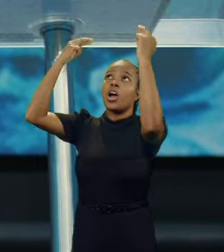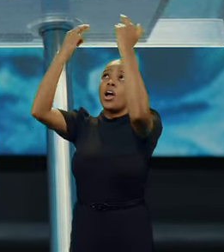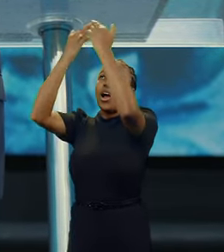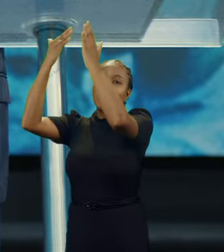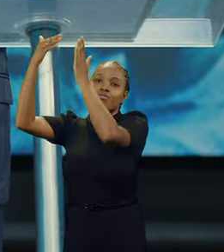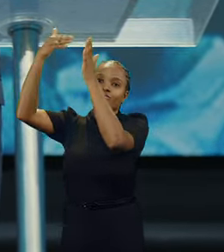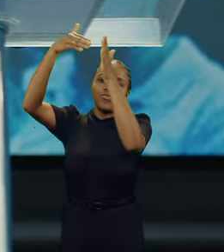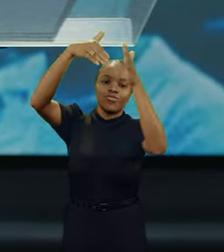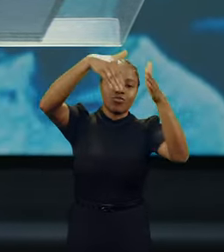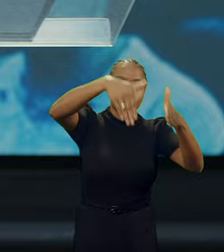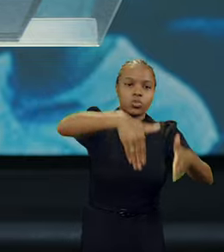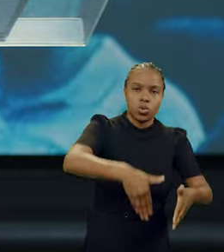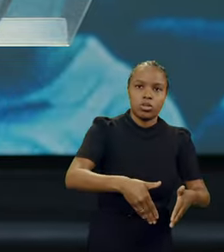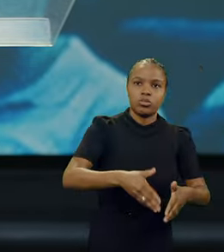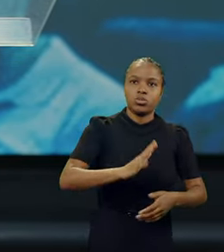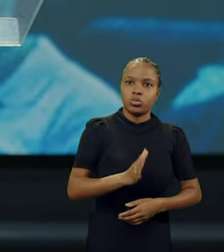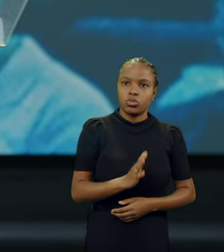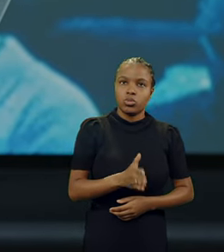céus.